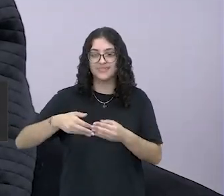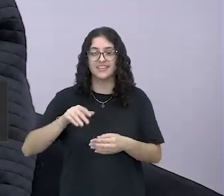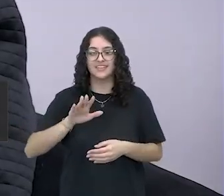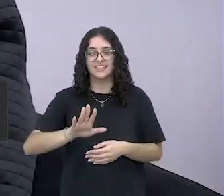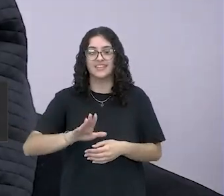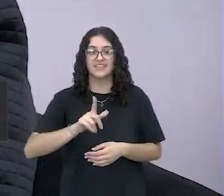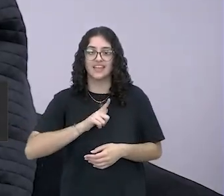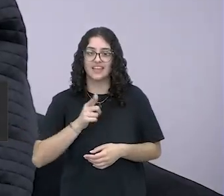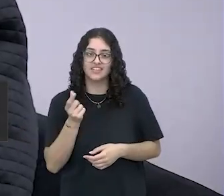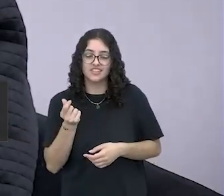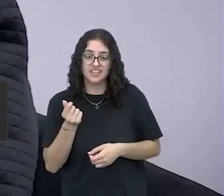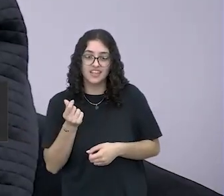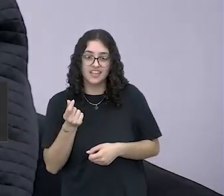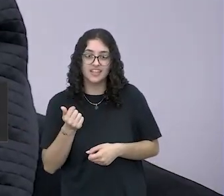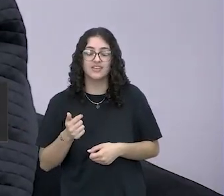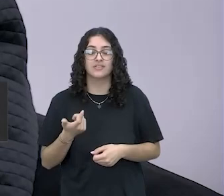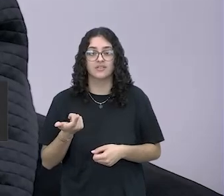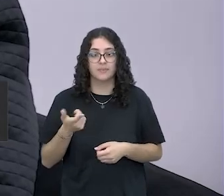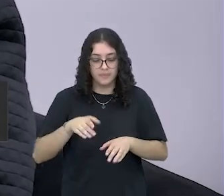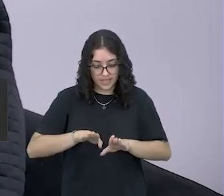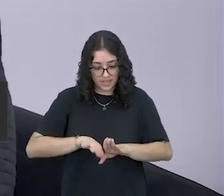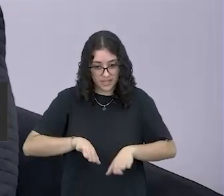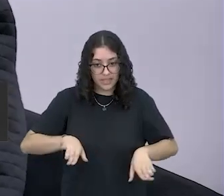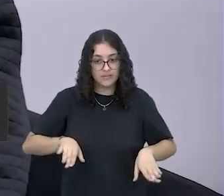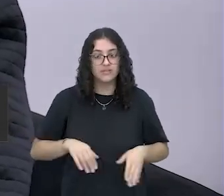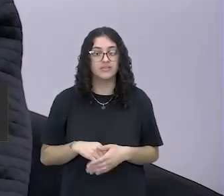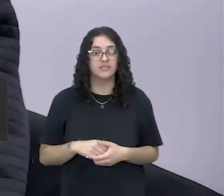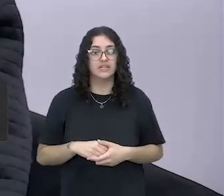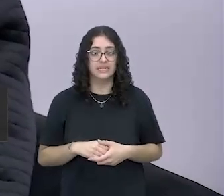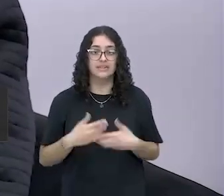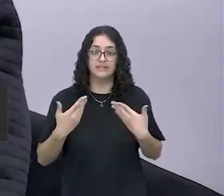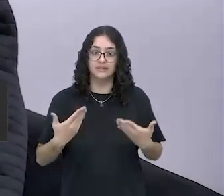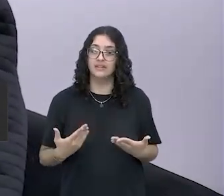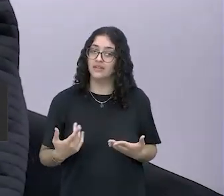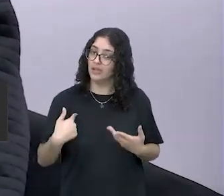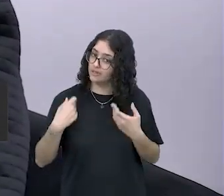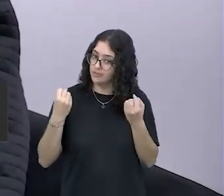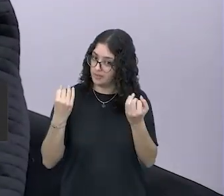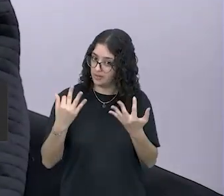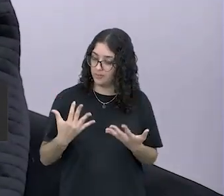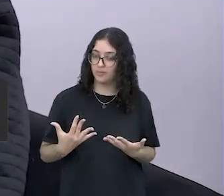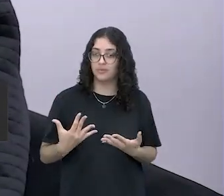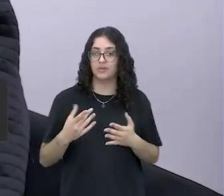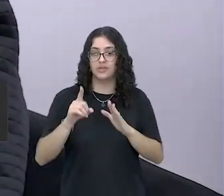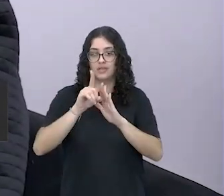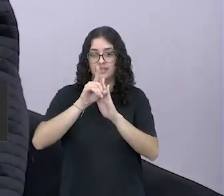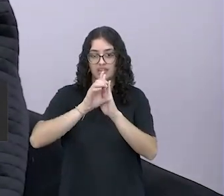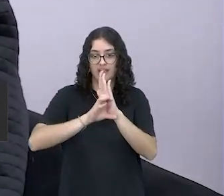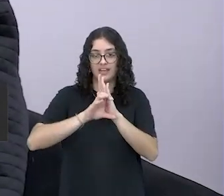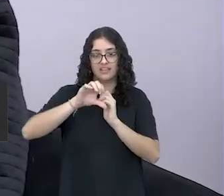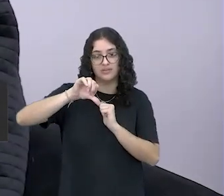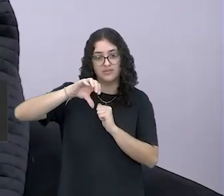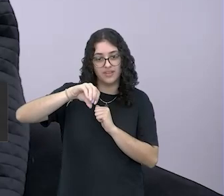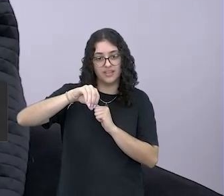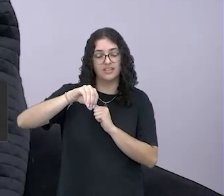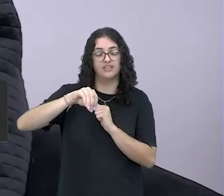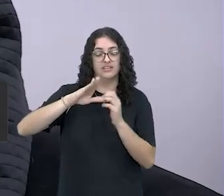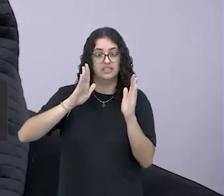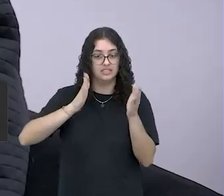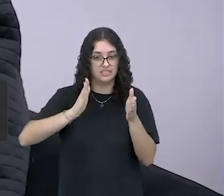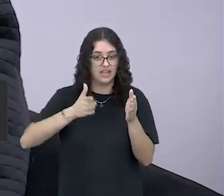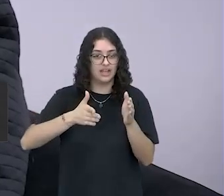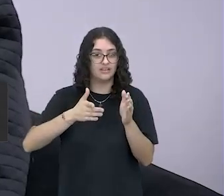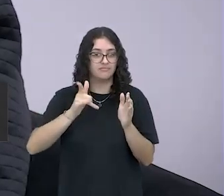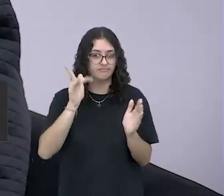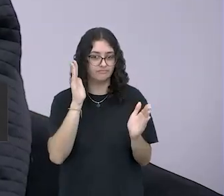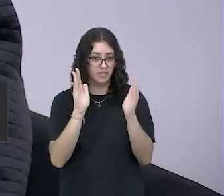trabalhava com dinheiro, então desde pequenininho. Então eu estou falando da década de 90, que já nessa